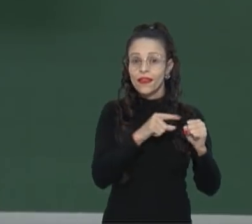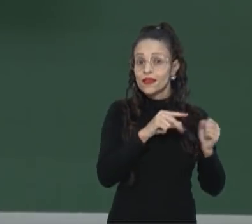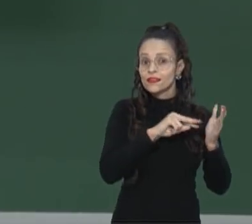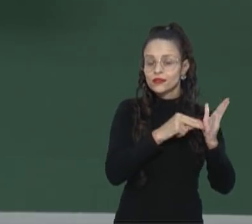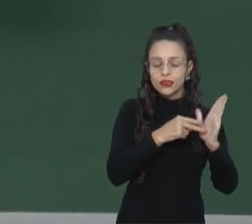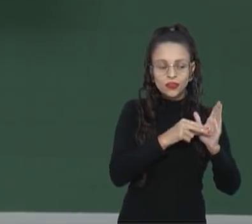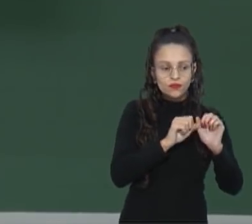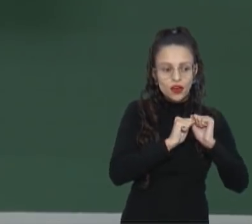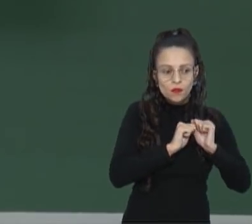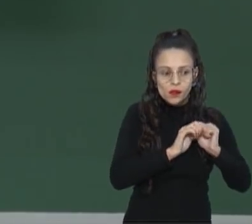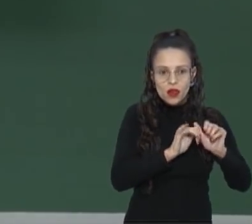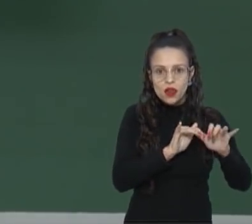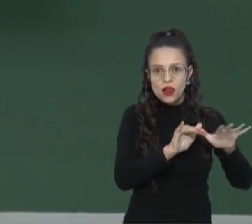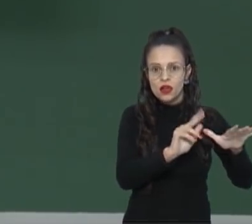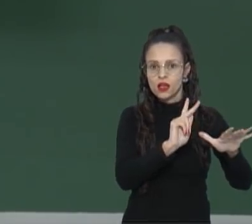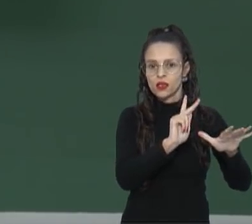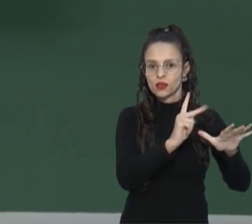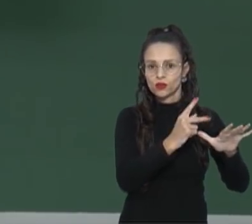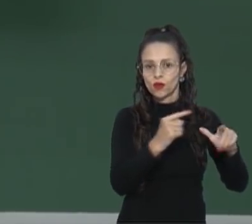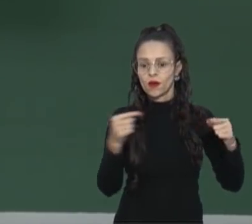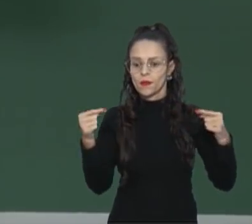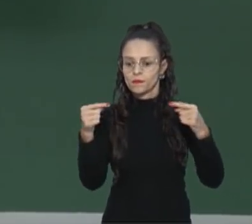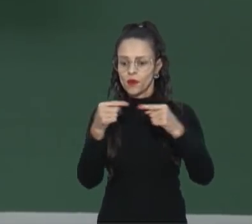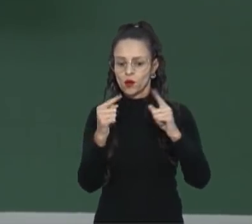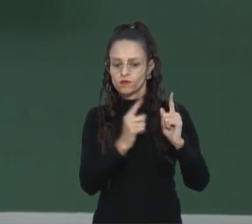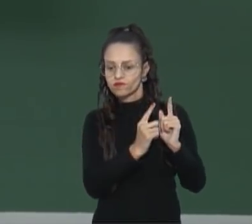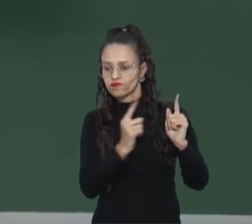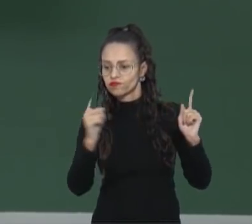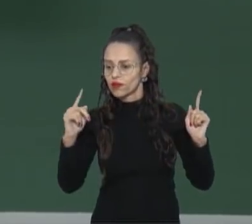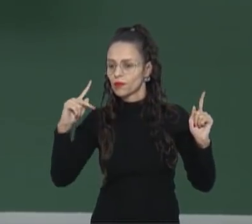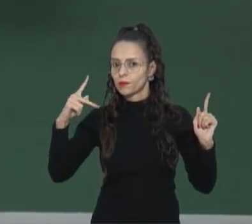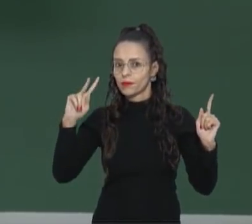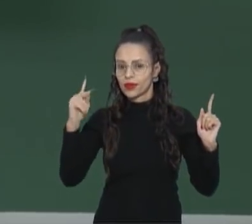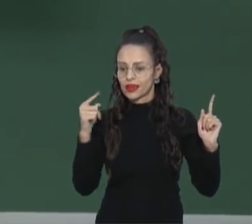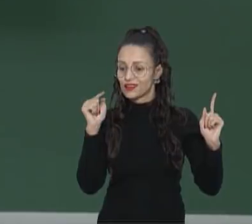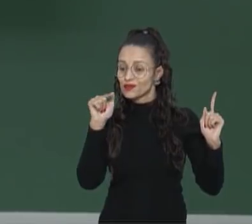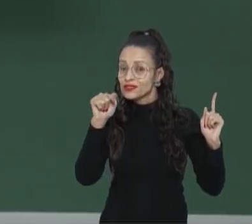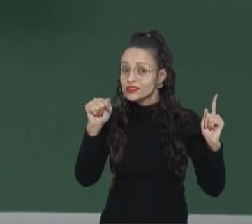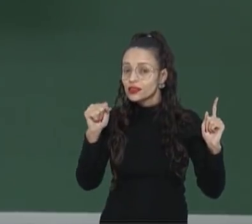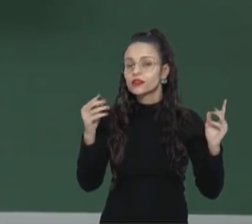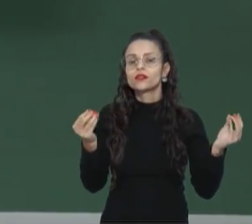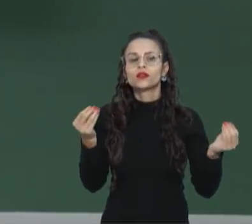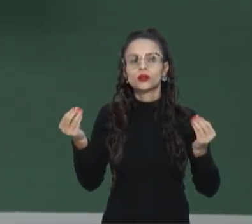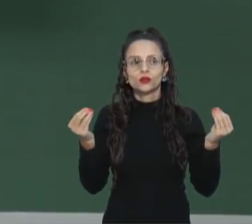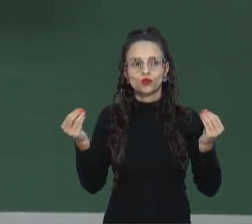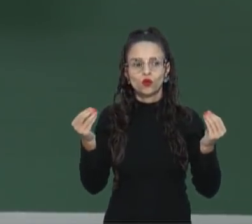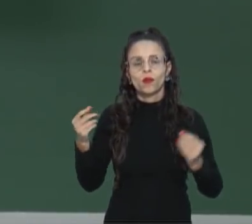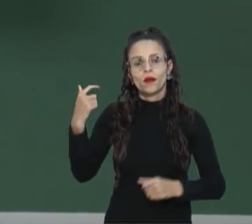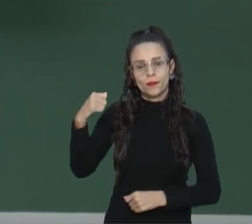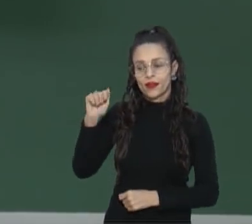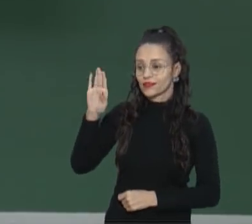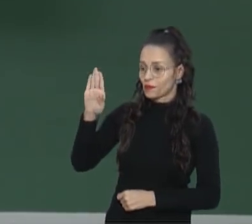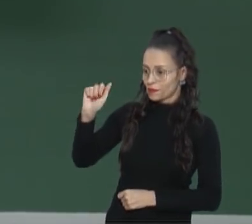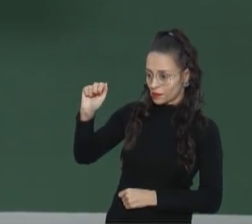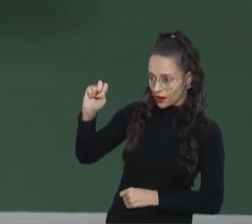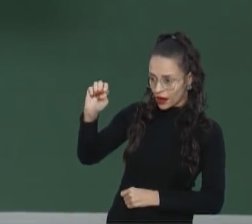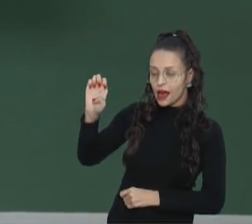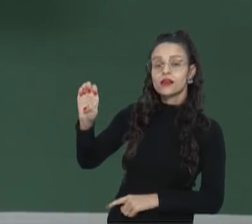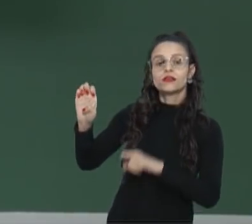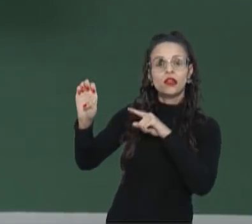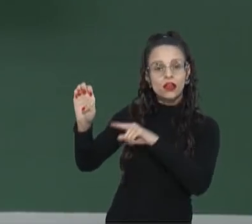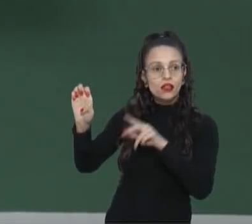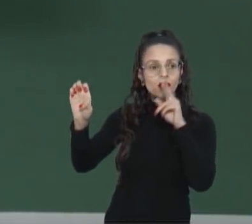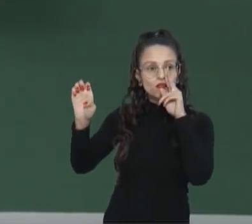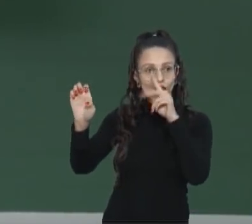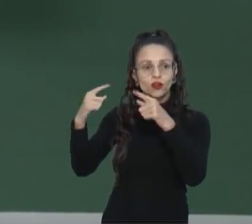liberado, eu quero chegar num pH igual a 7. Para eu chegar num pH igual a 7, eu vou precisar de uma base forte, porque ela